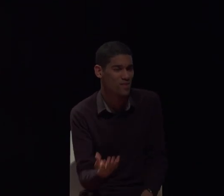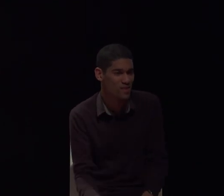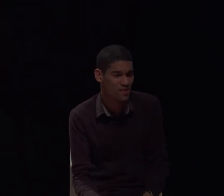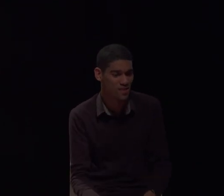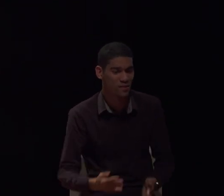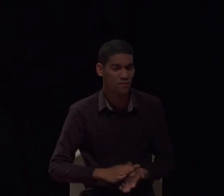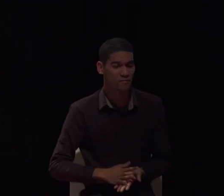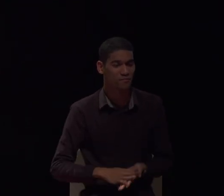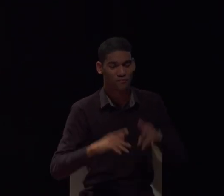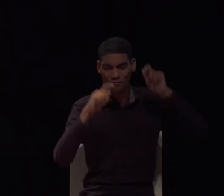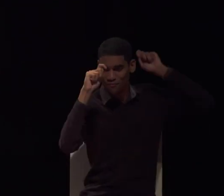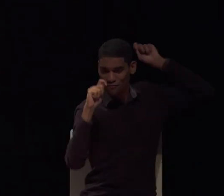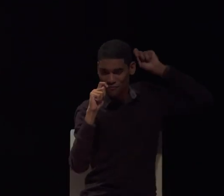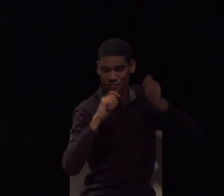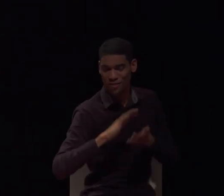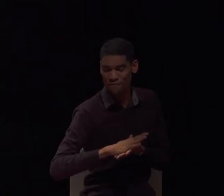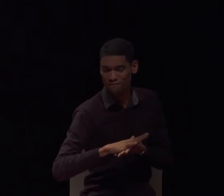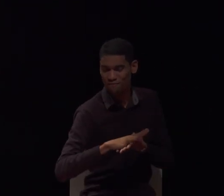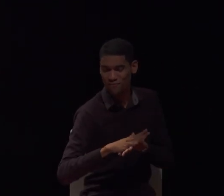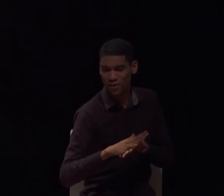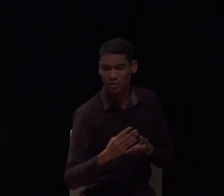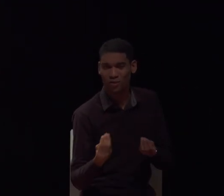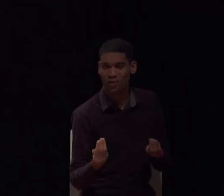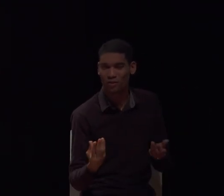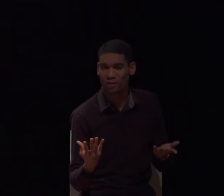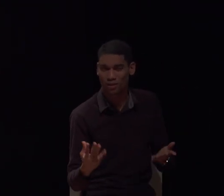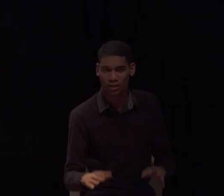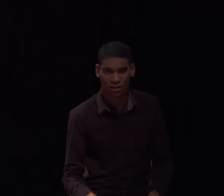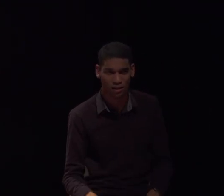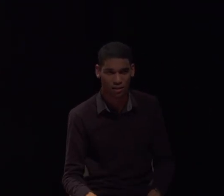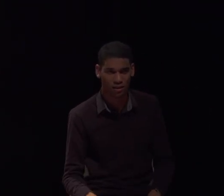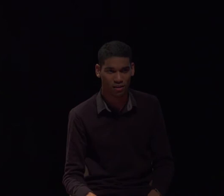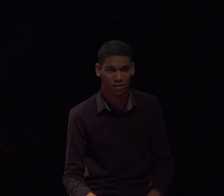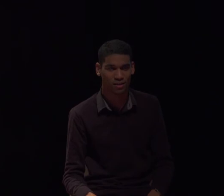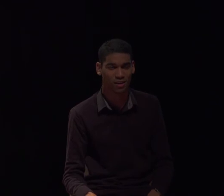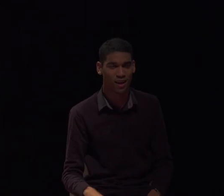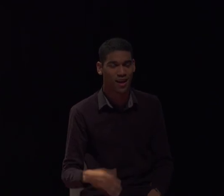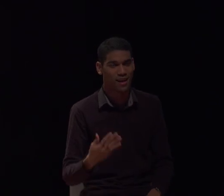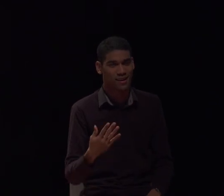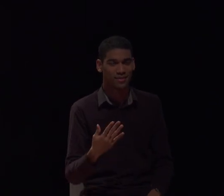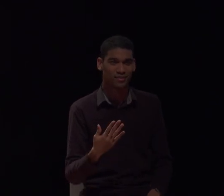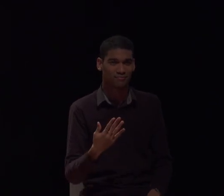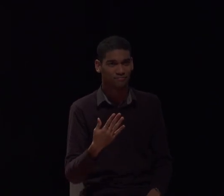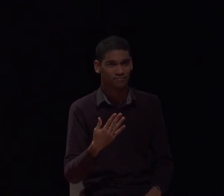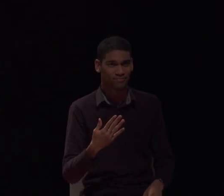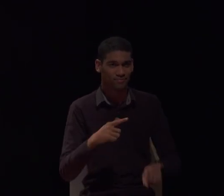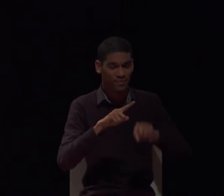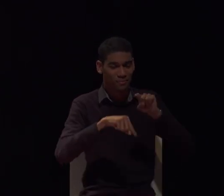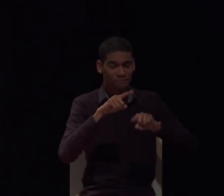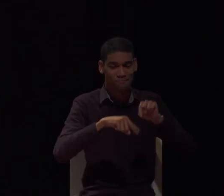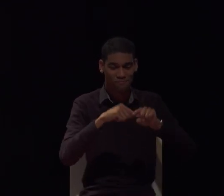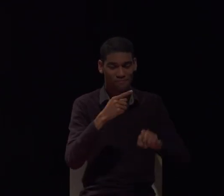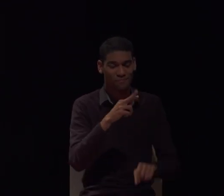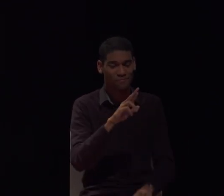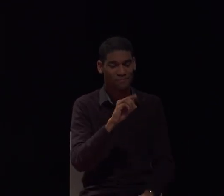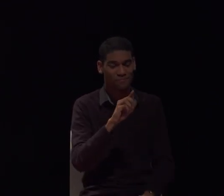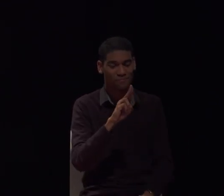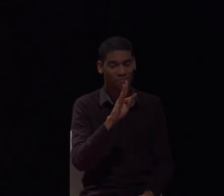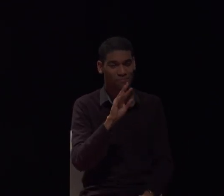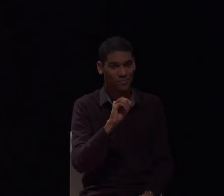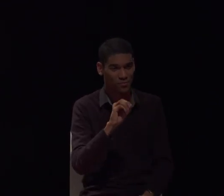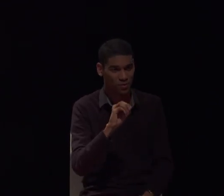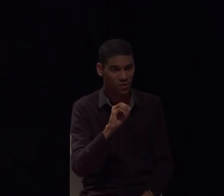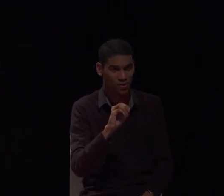pagode antes de tudo são produtos voltados a essa palavra não tem uma melhor de juntar são